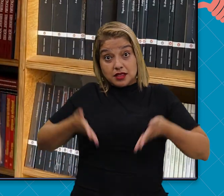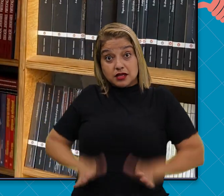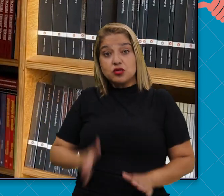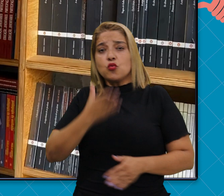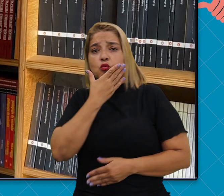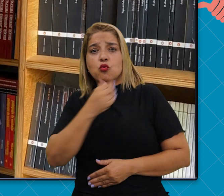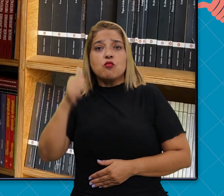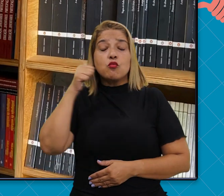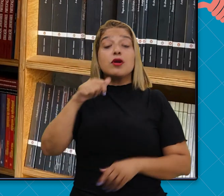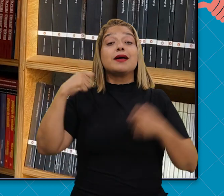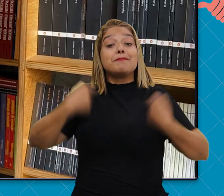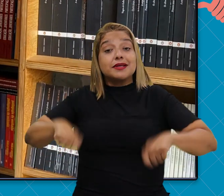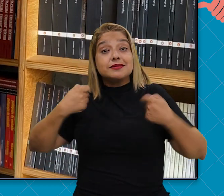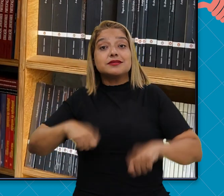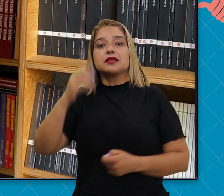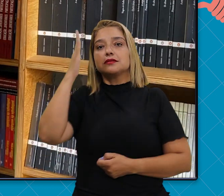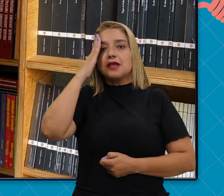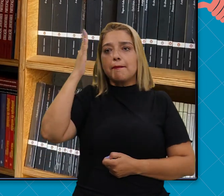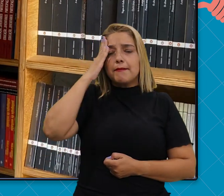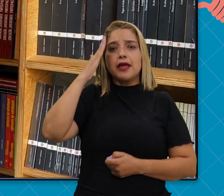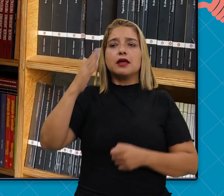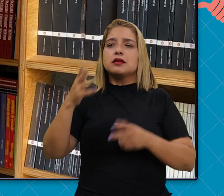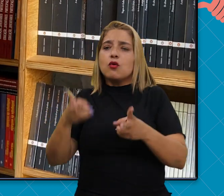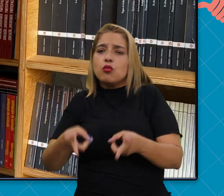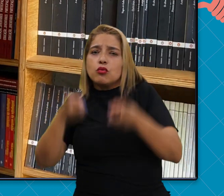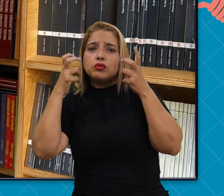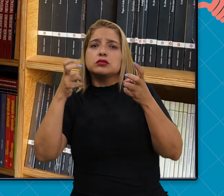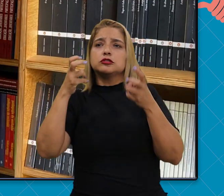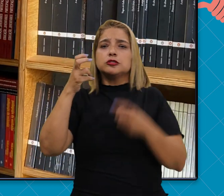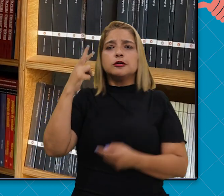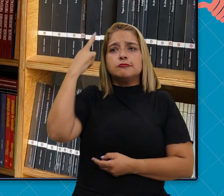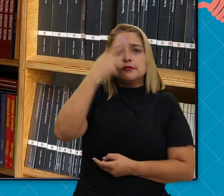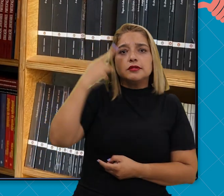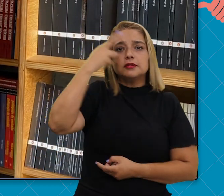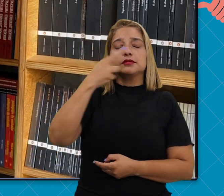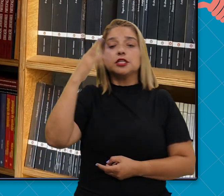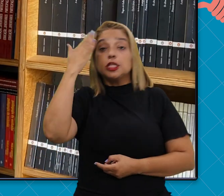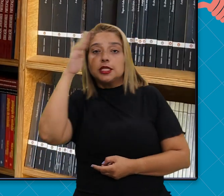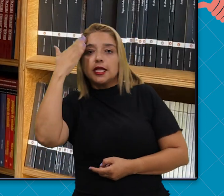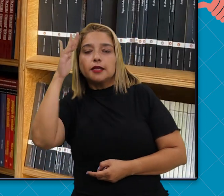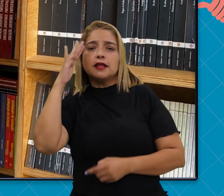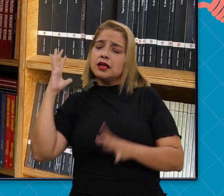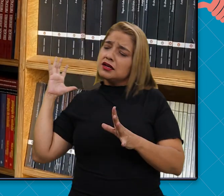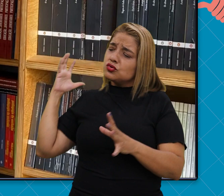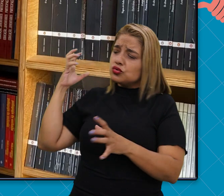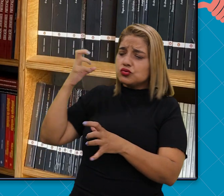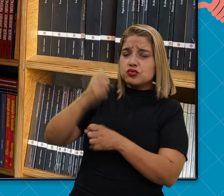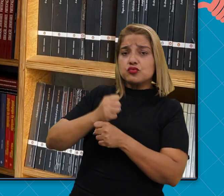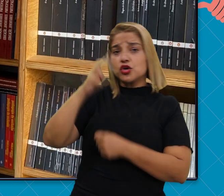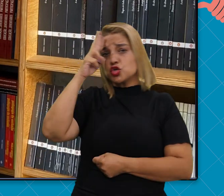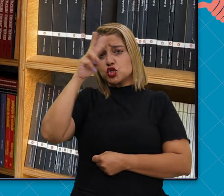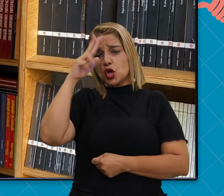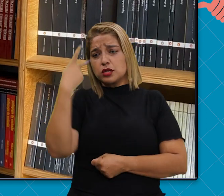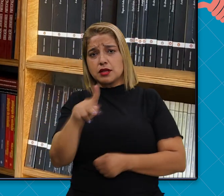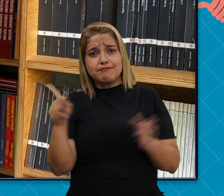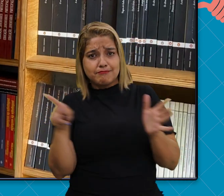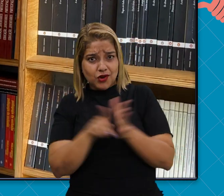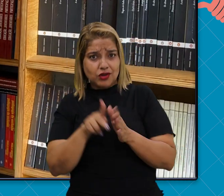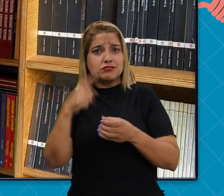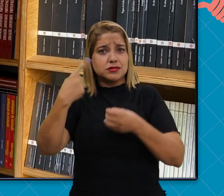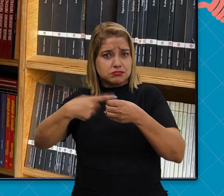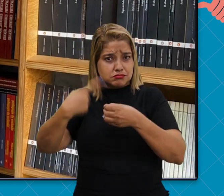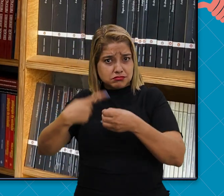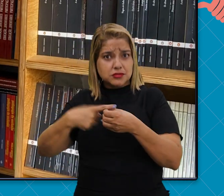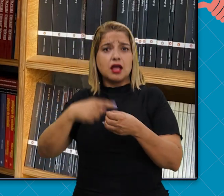você precisa reconhecer, entender, refletir sobre os fatos históricos que